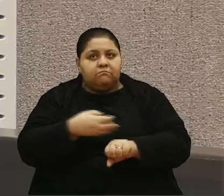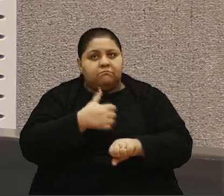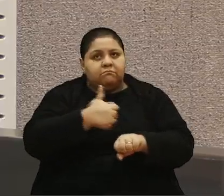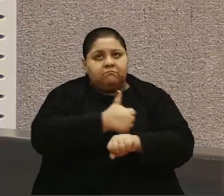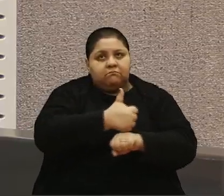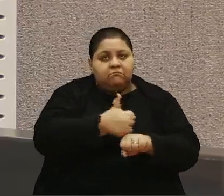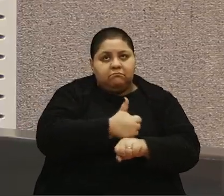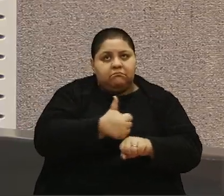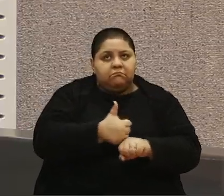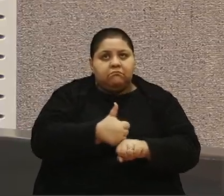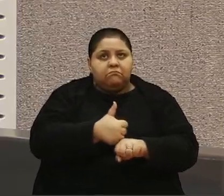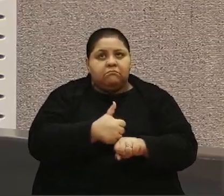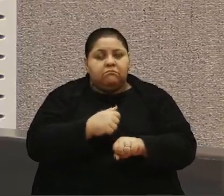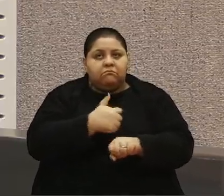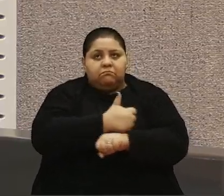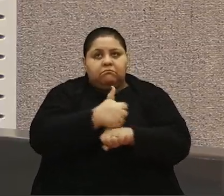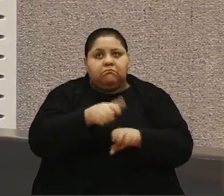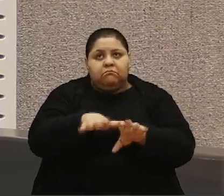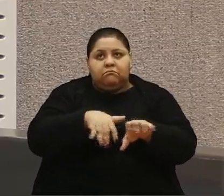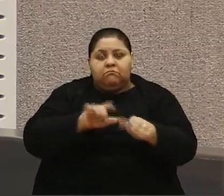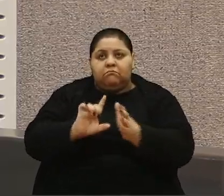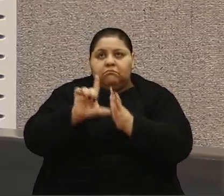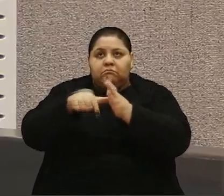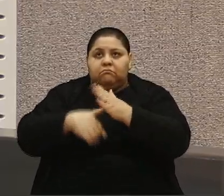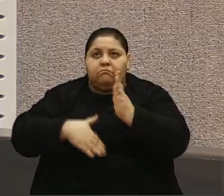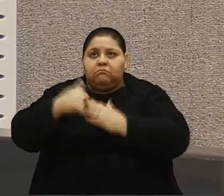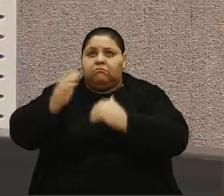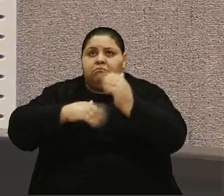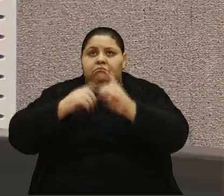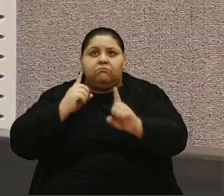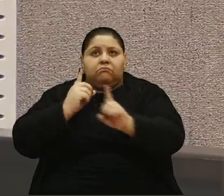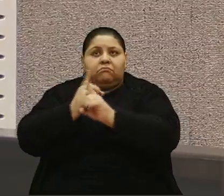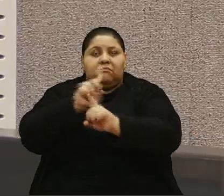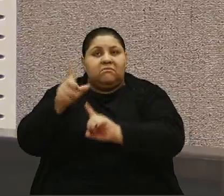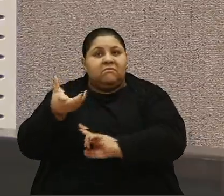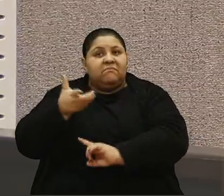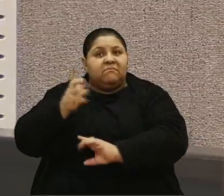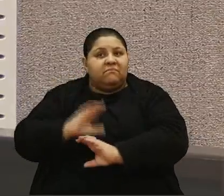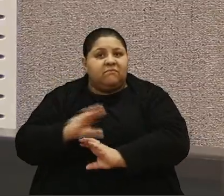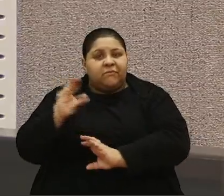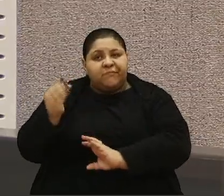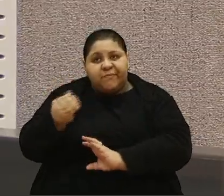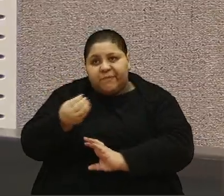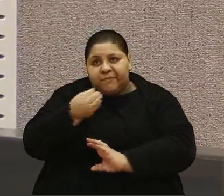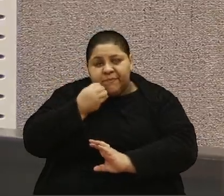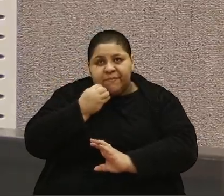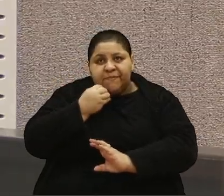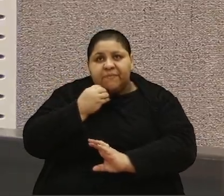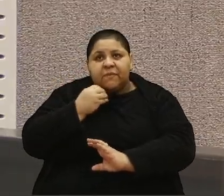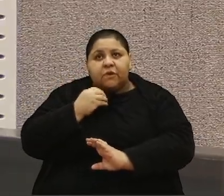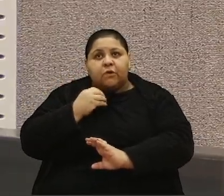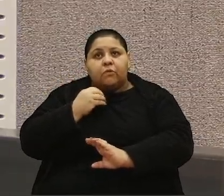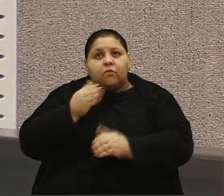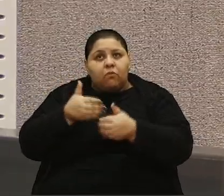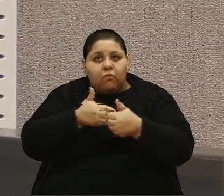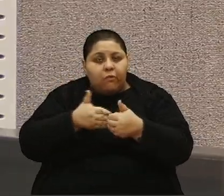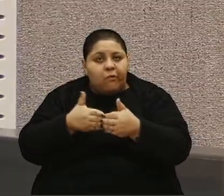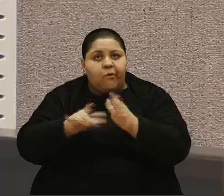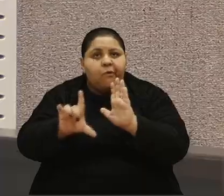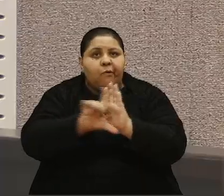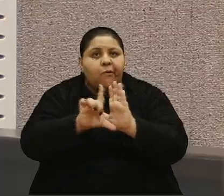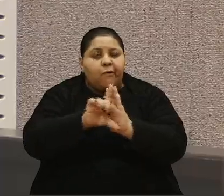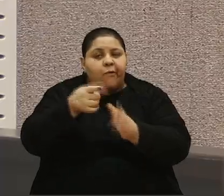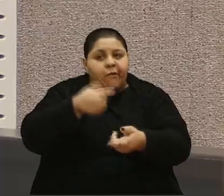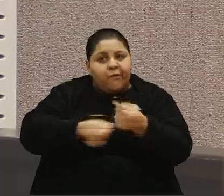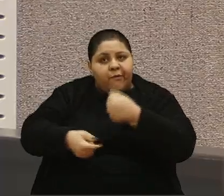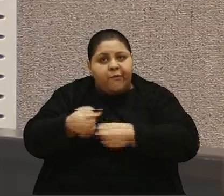até porque o profissional se forma e depois vai exercer, depois descobre que não era aquilo que queria. Então, obviamente, com uma supervisão legal, com uma